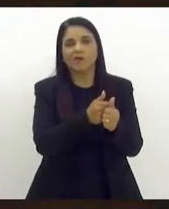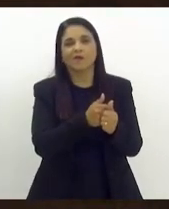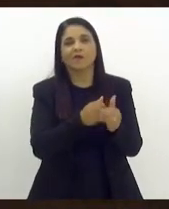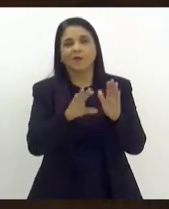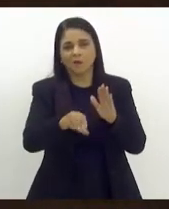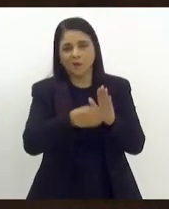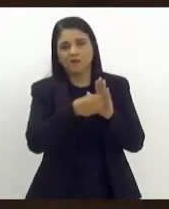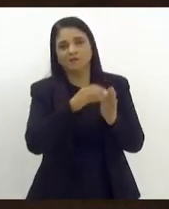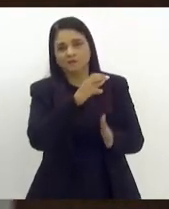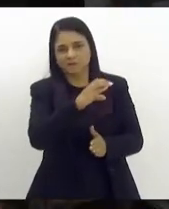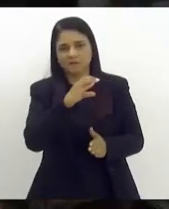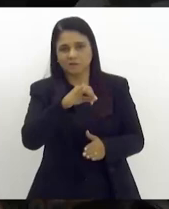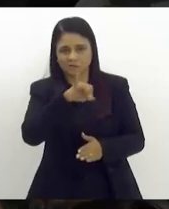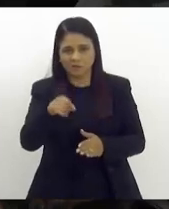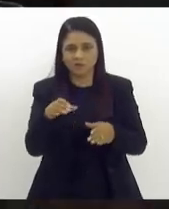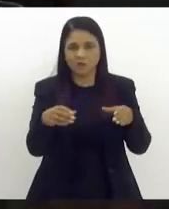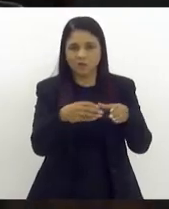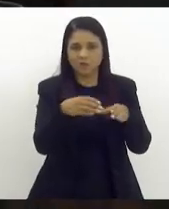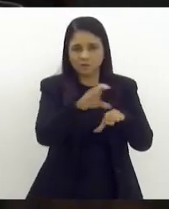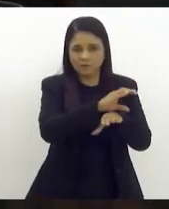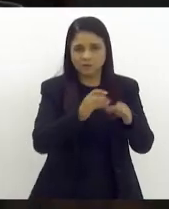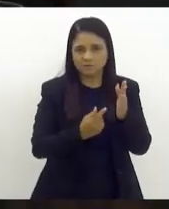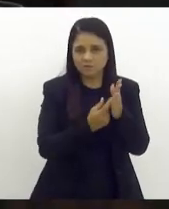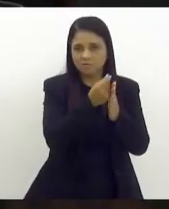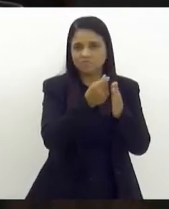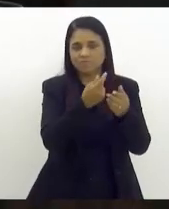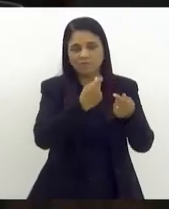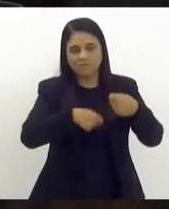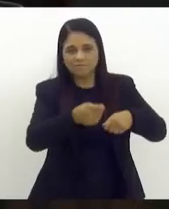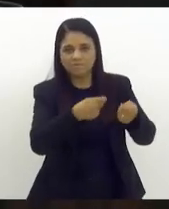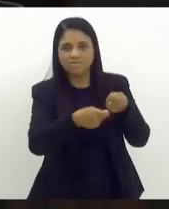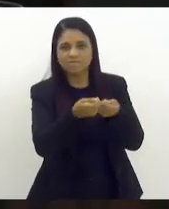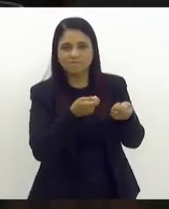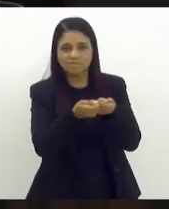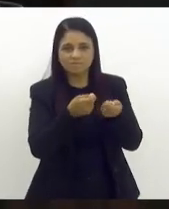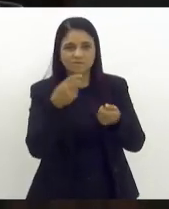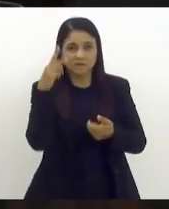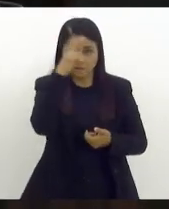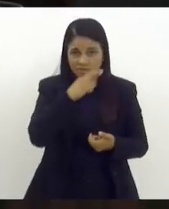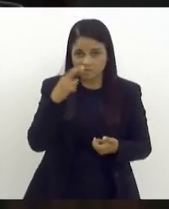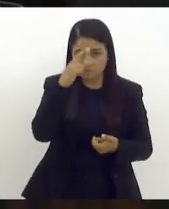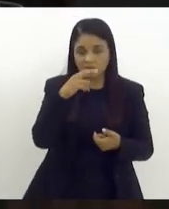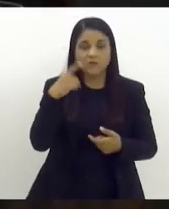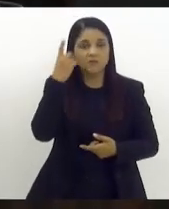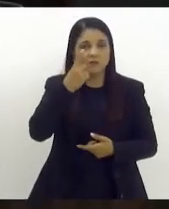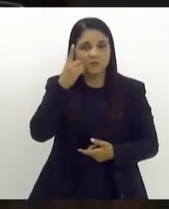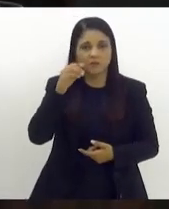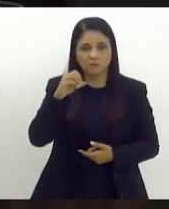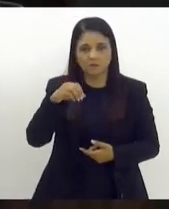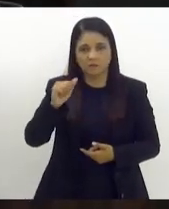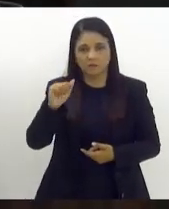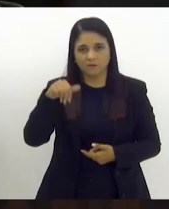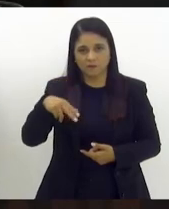CCJ. Pela Comissão de Orçamento, Finanças, Fiscalização Financeira e Controle, deputado André